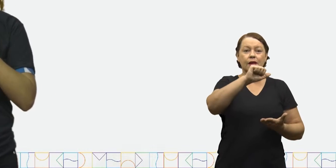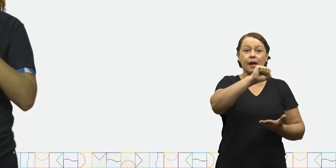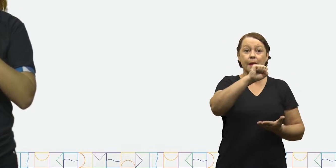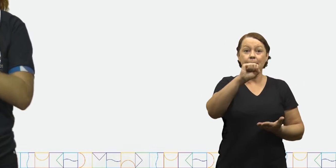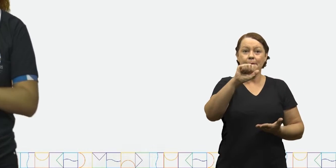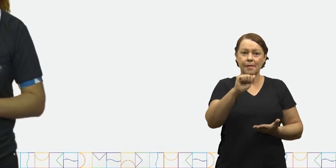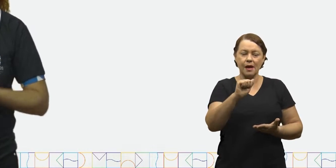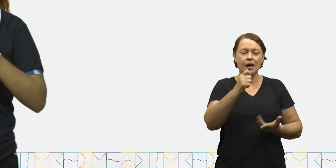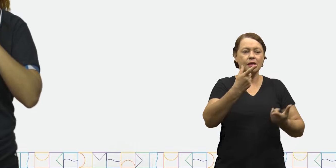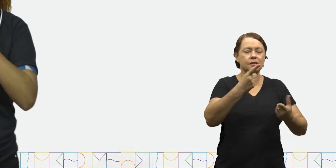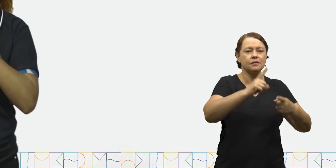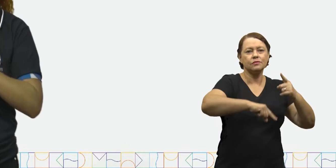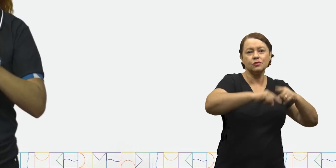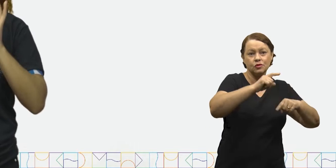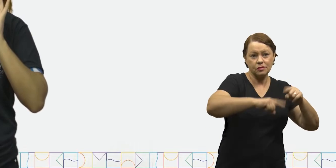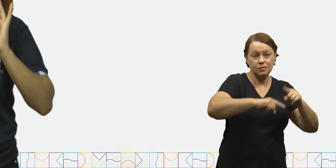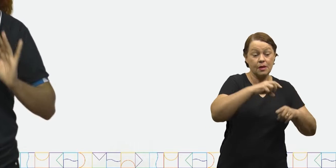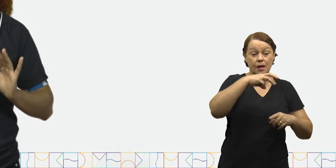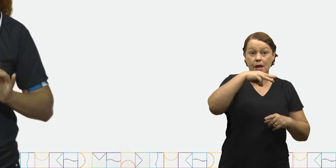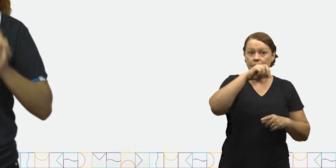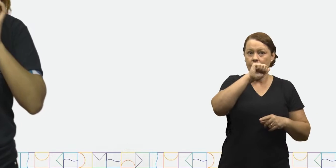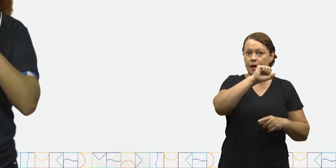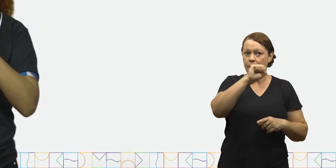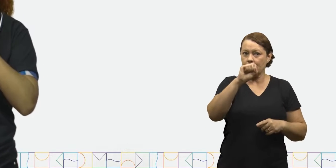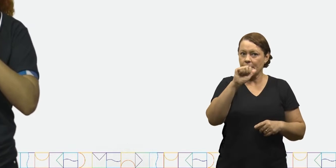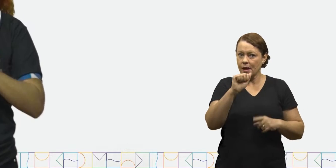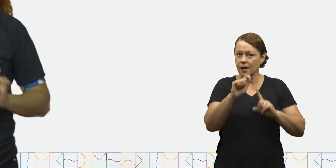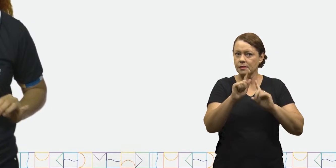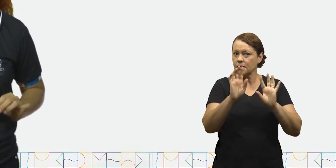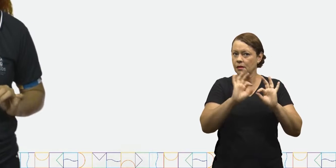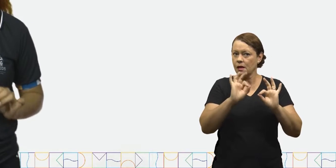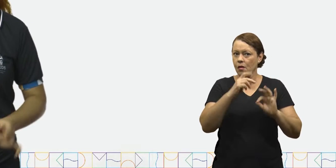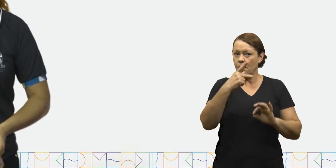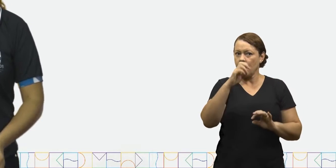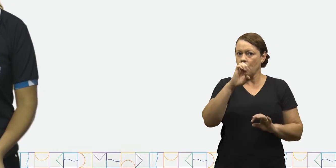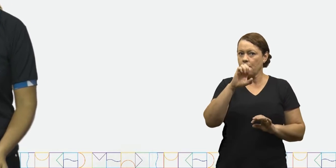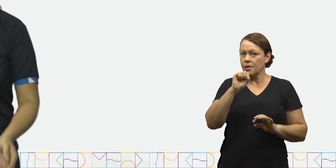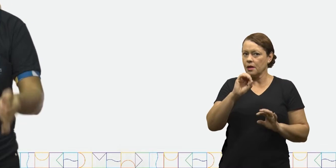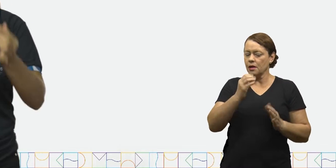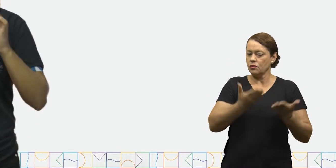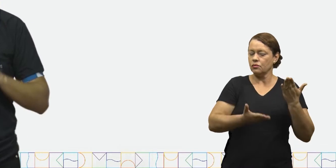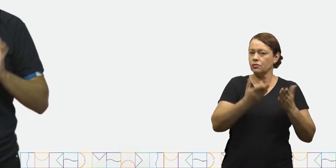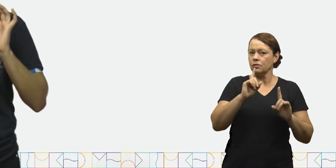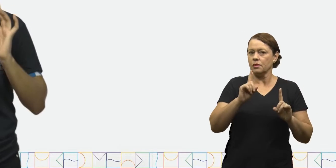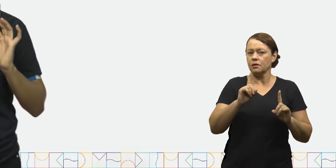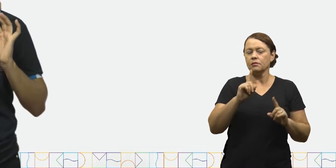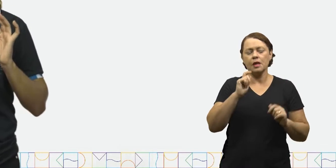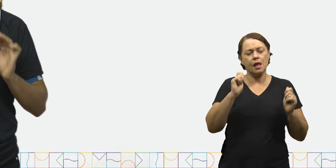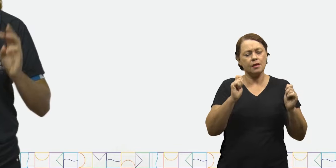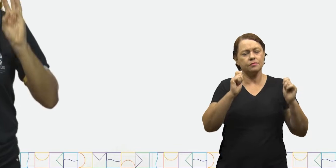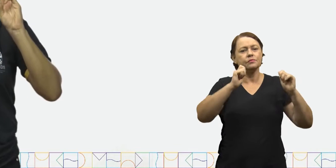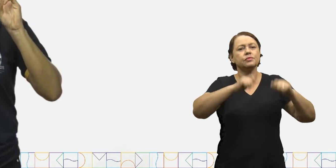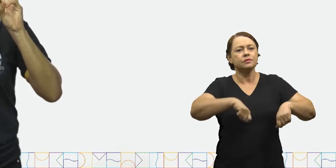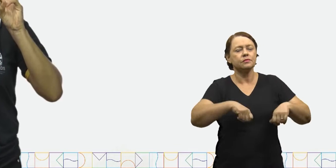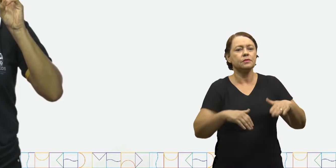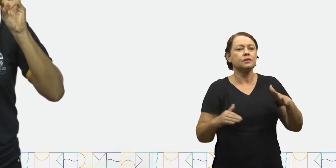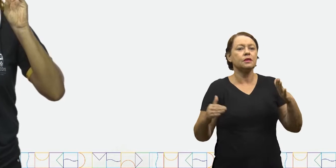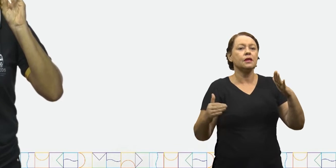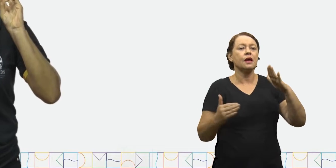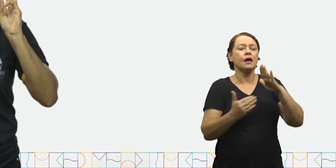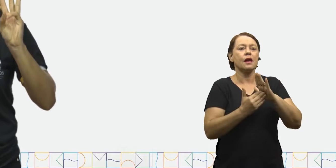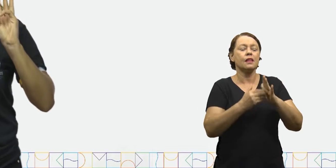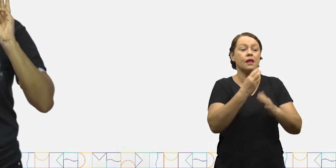massa dos elementos. Atenção, é a massa, não é o peso. Ela tem capacidade de